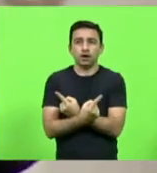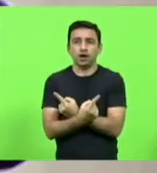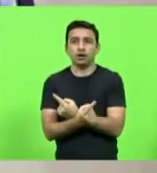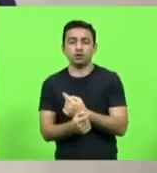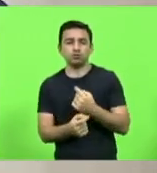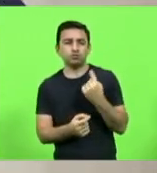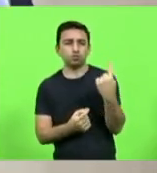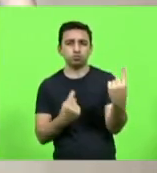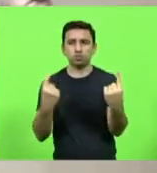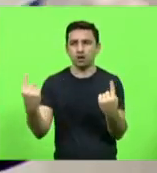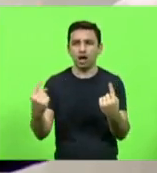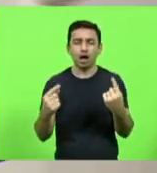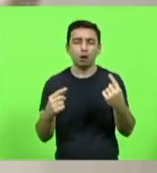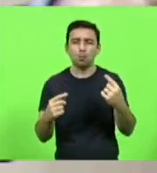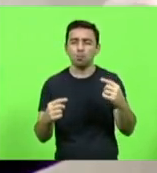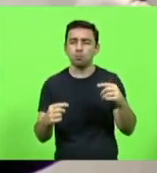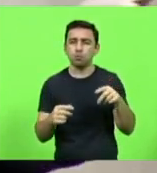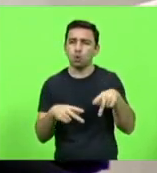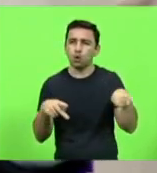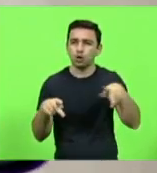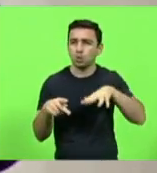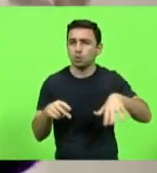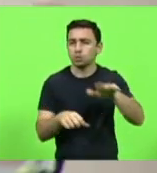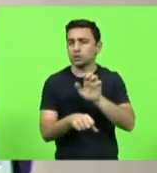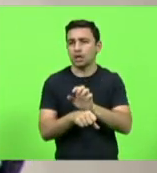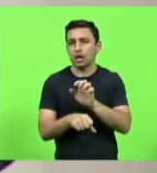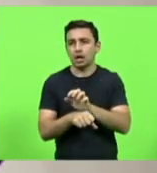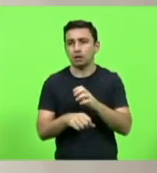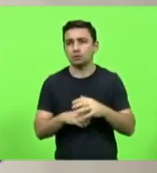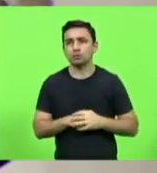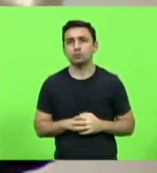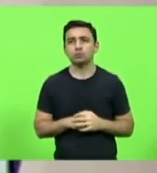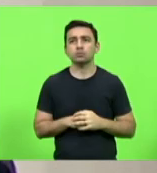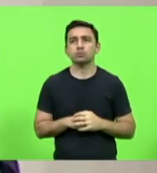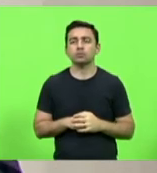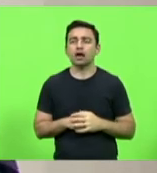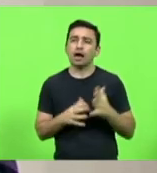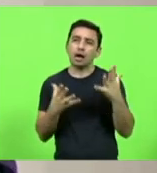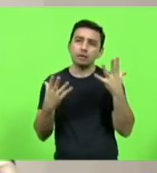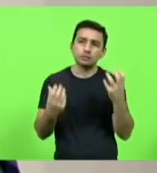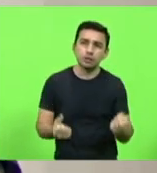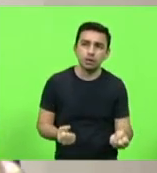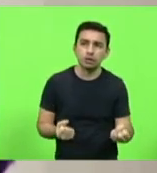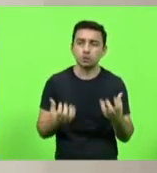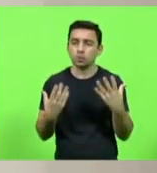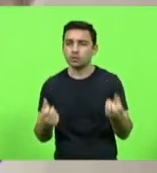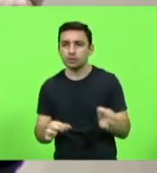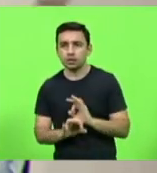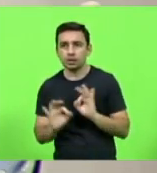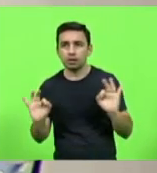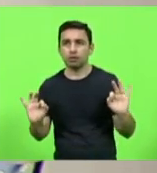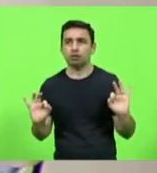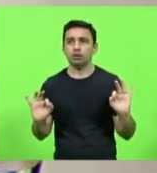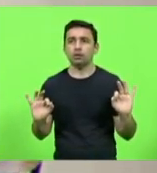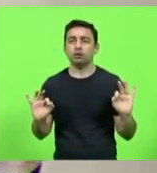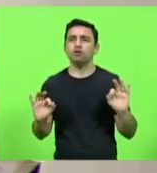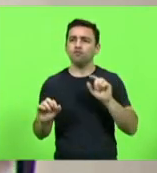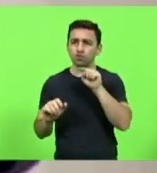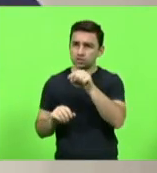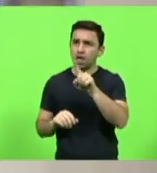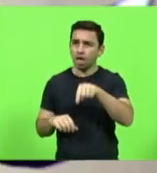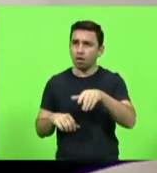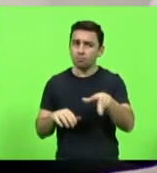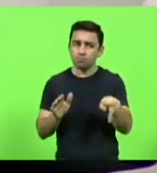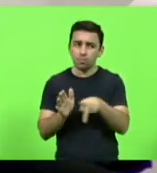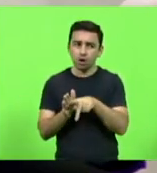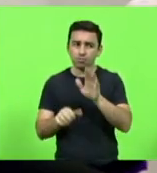do Estado, que pode ser plenamente debatido aqui, e aceito ou não pelos deputados. Vossa Excelência é de Florianópolis. Aqui